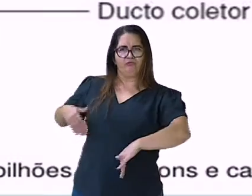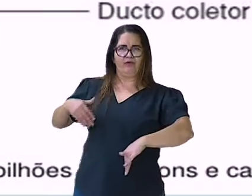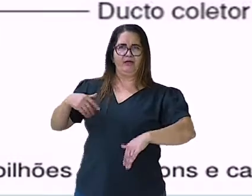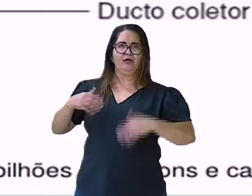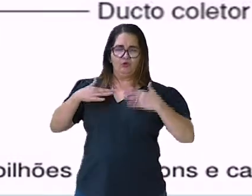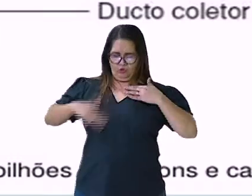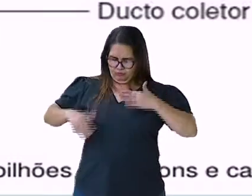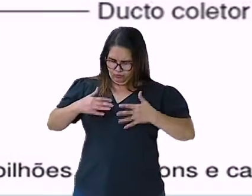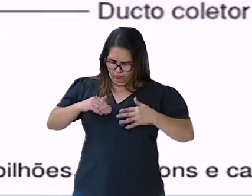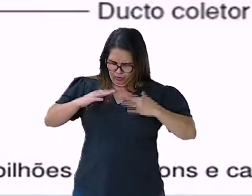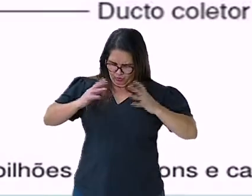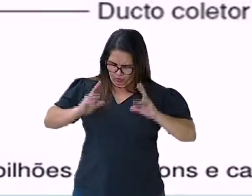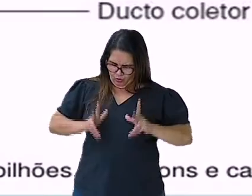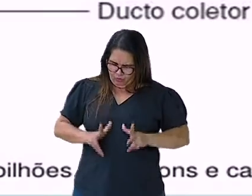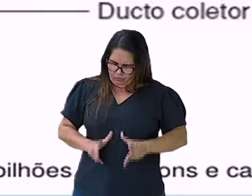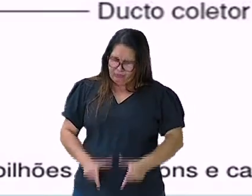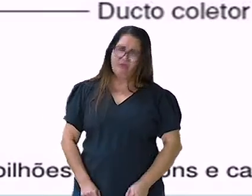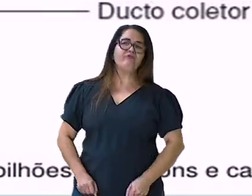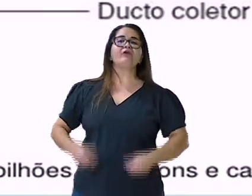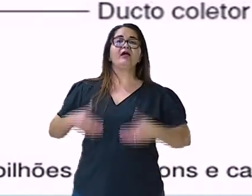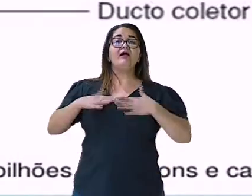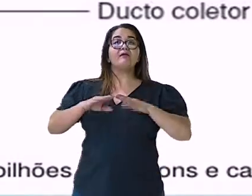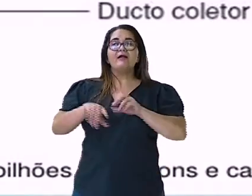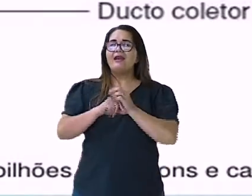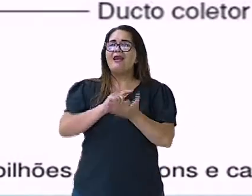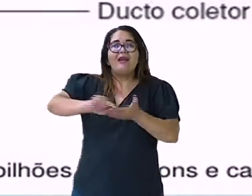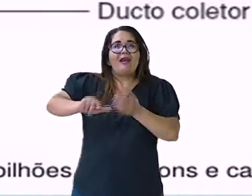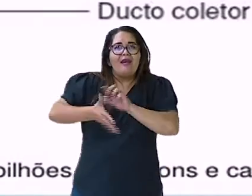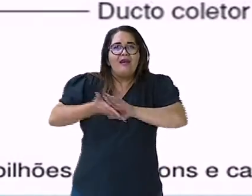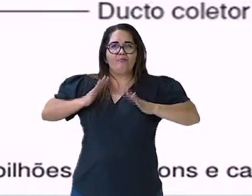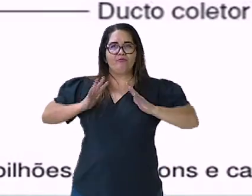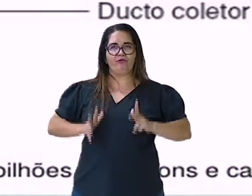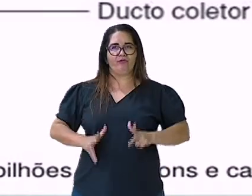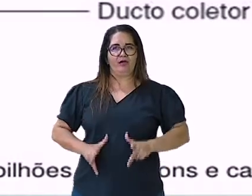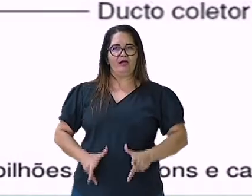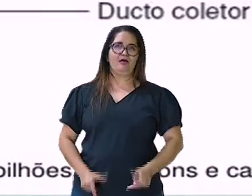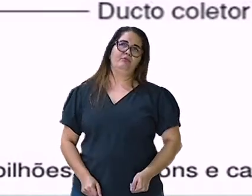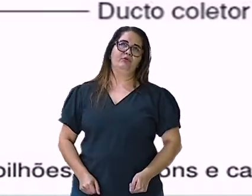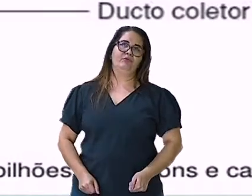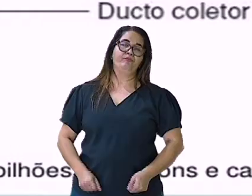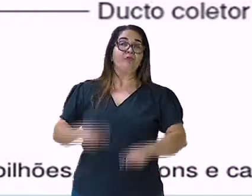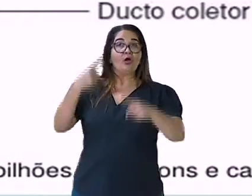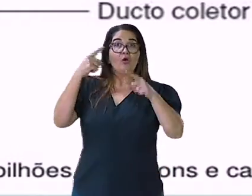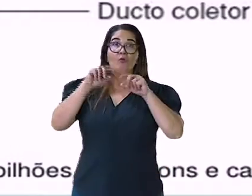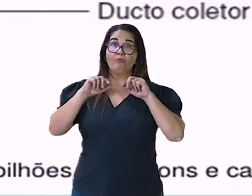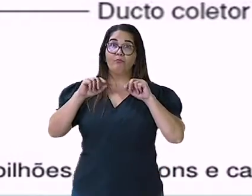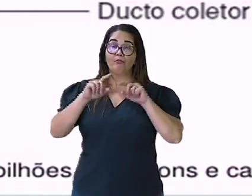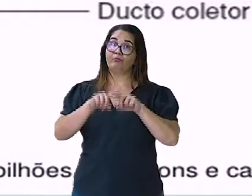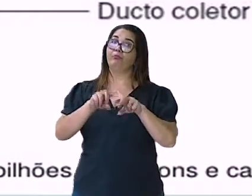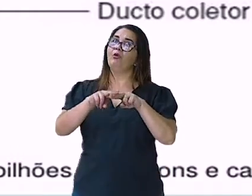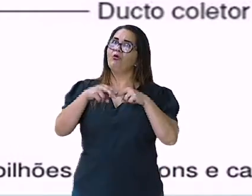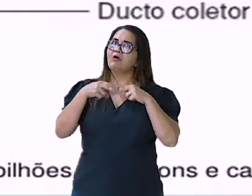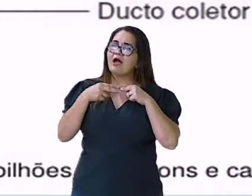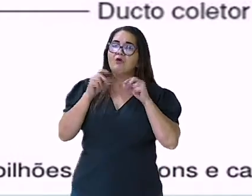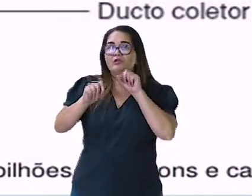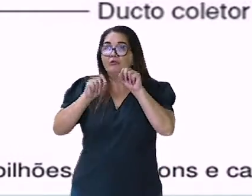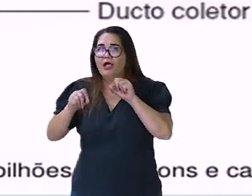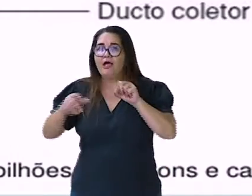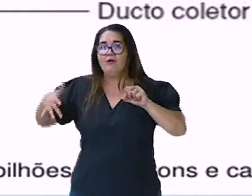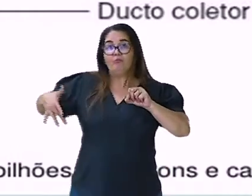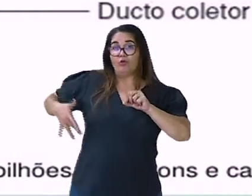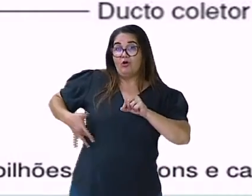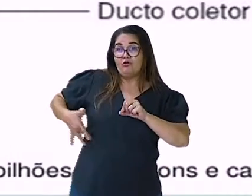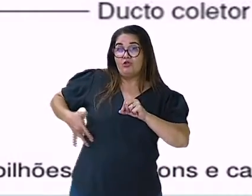toda uma condição de trabalhar, de retirar essa condição de não preciso